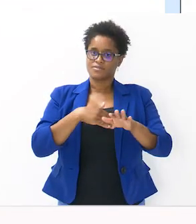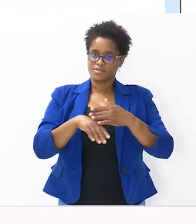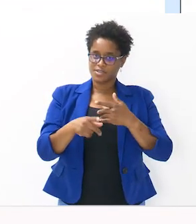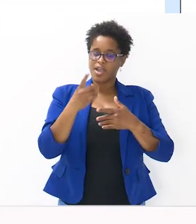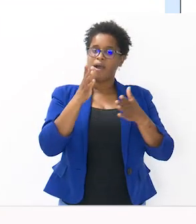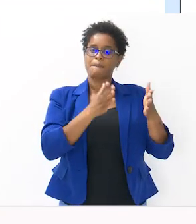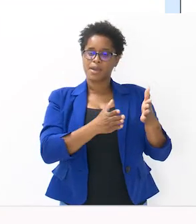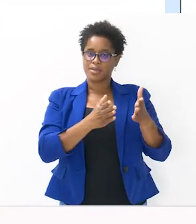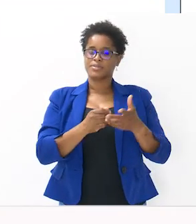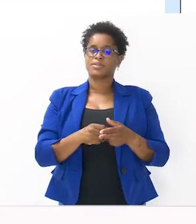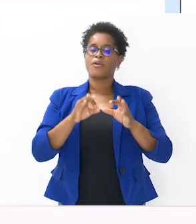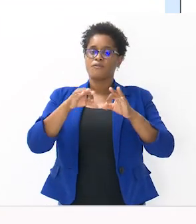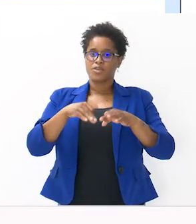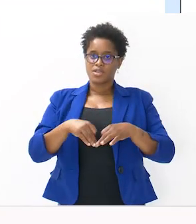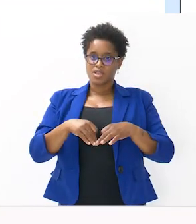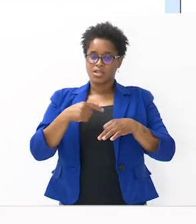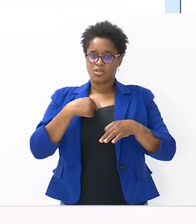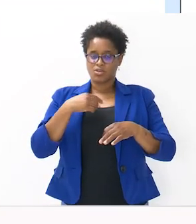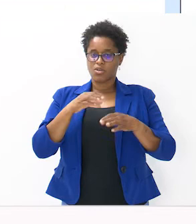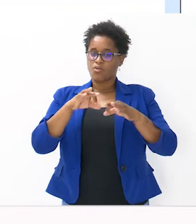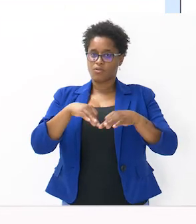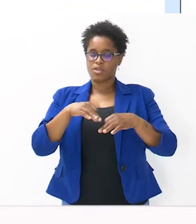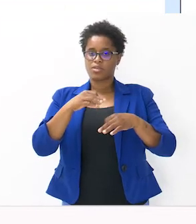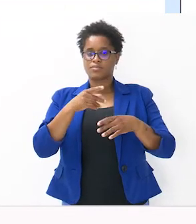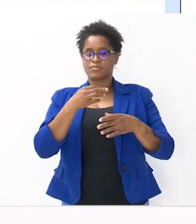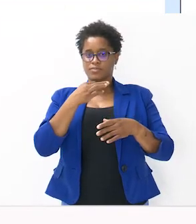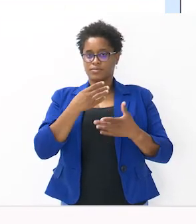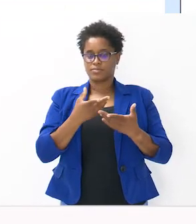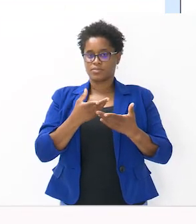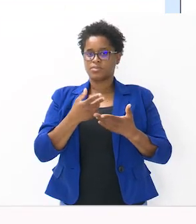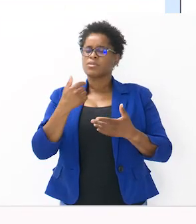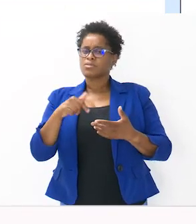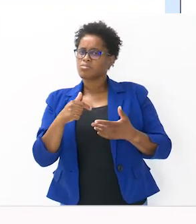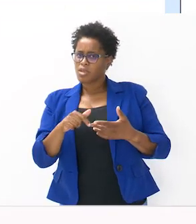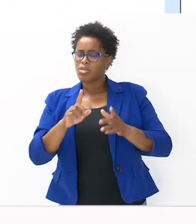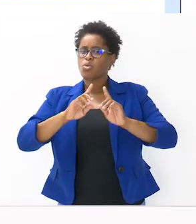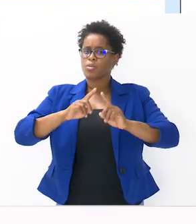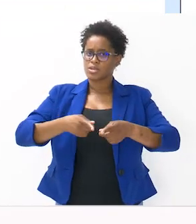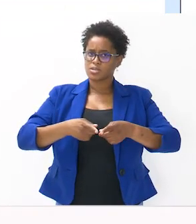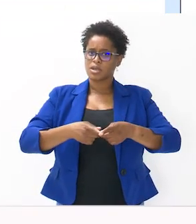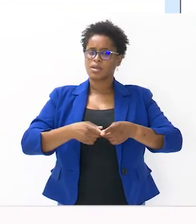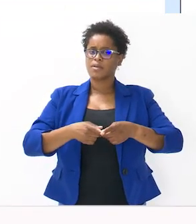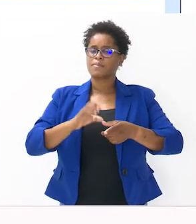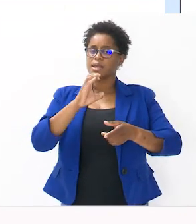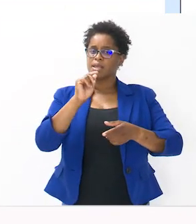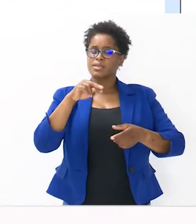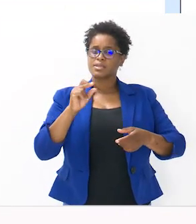produzirem a parte final, que é o desfecho, tem de começar pela